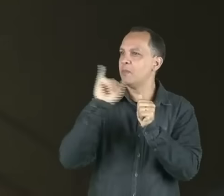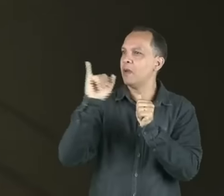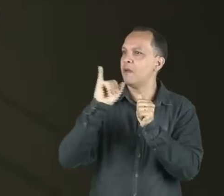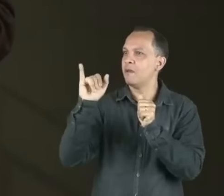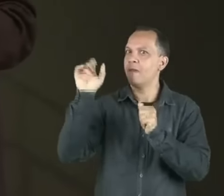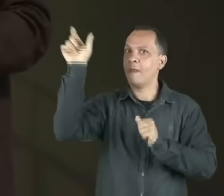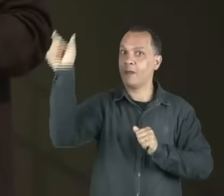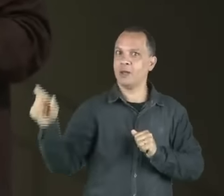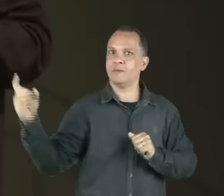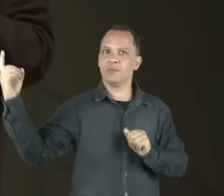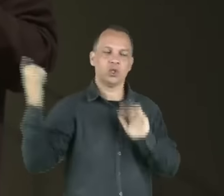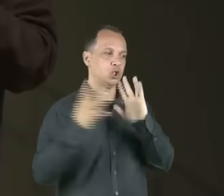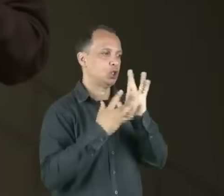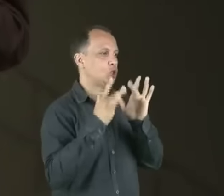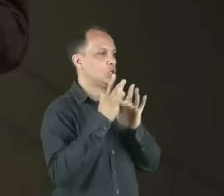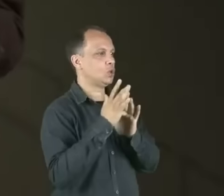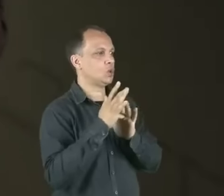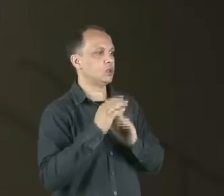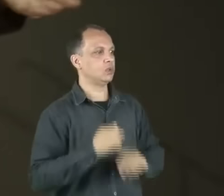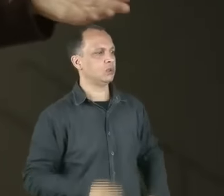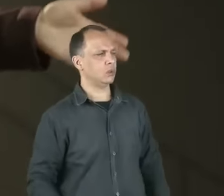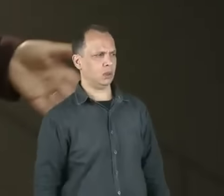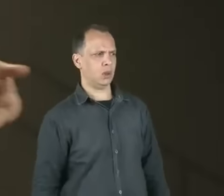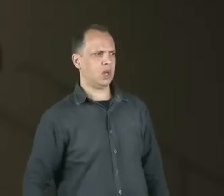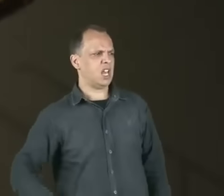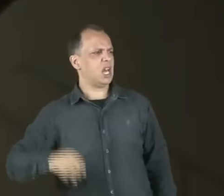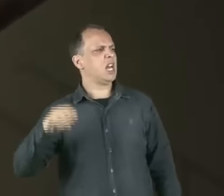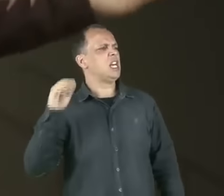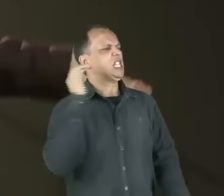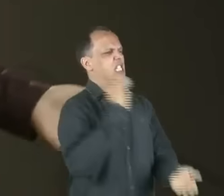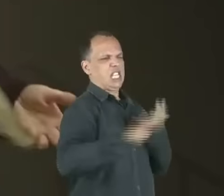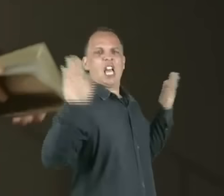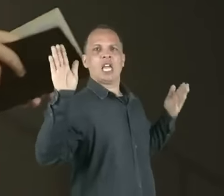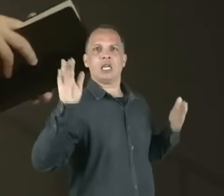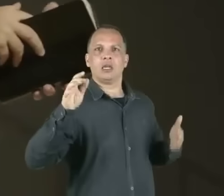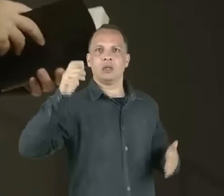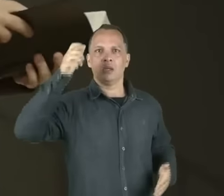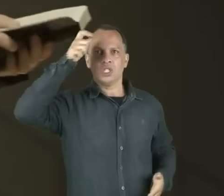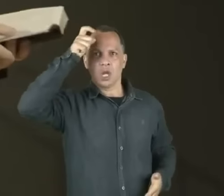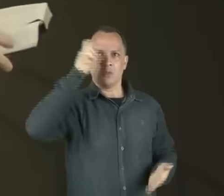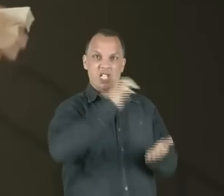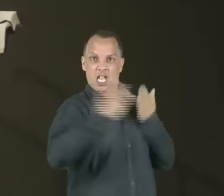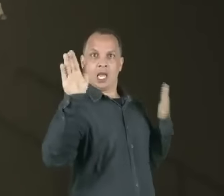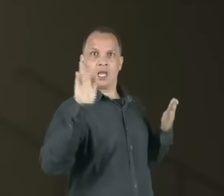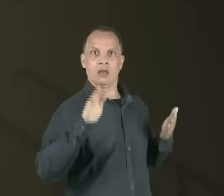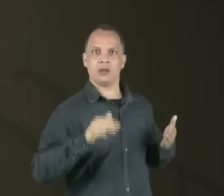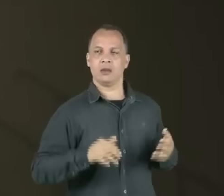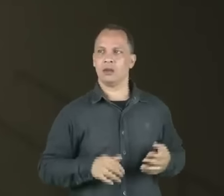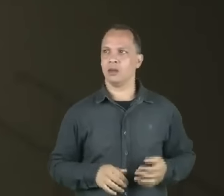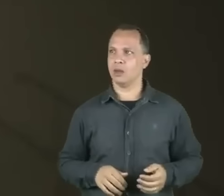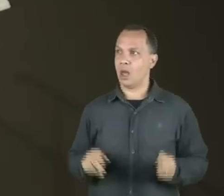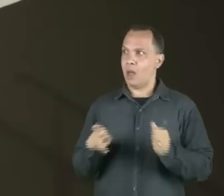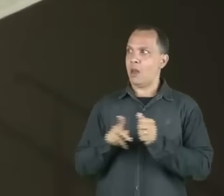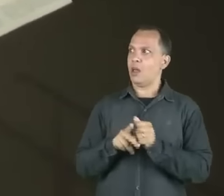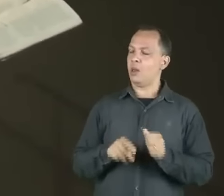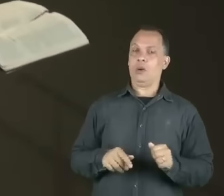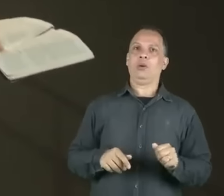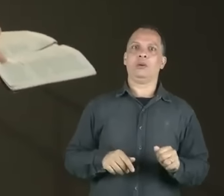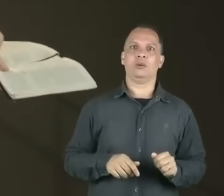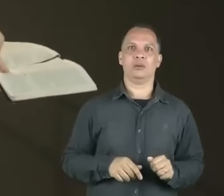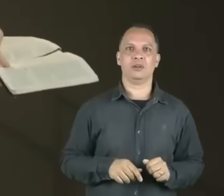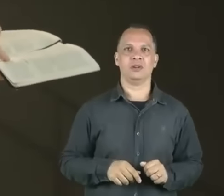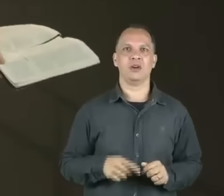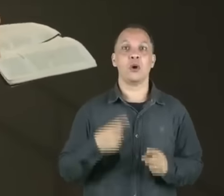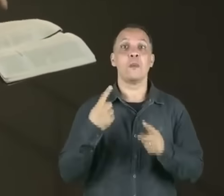fala e ele é certo ela interfere influencia e o Paulo está dizendo lembrem-se